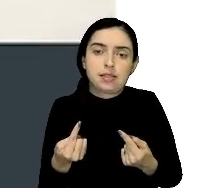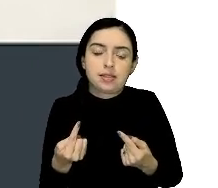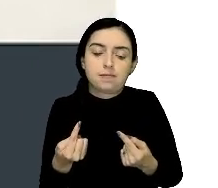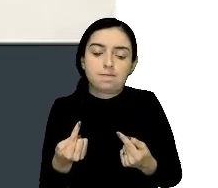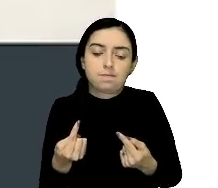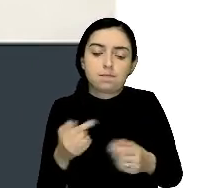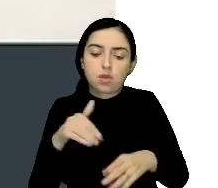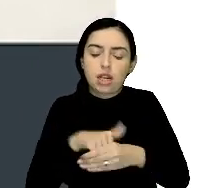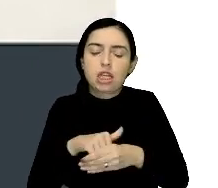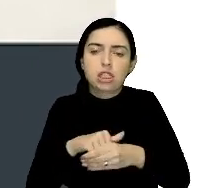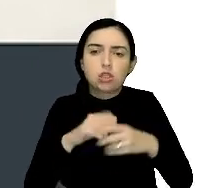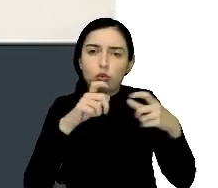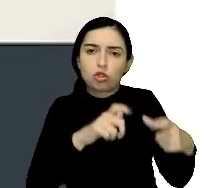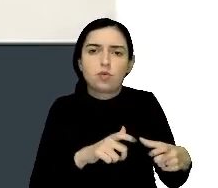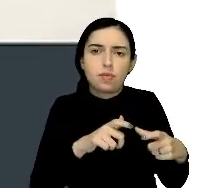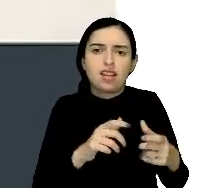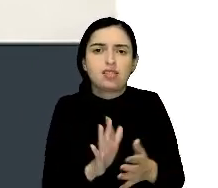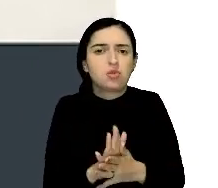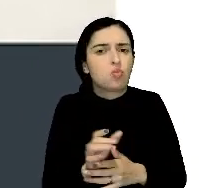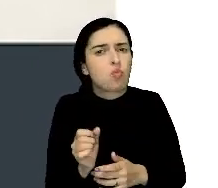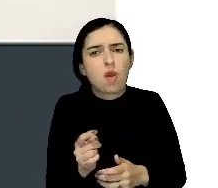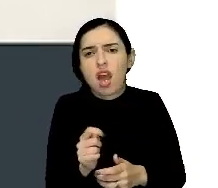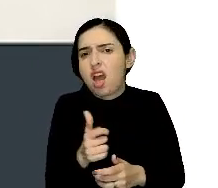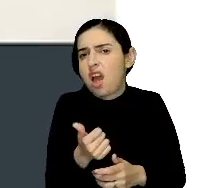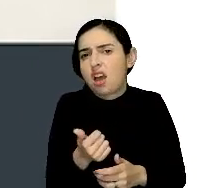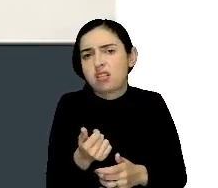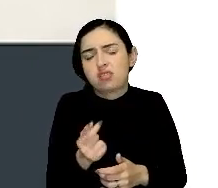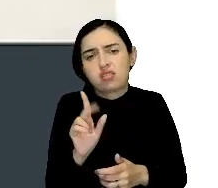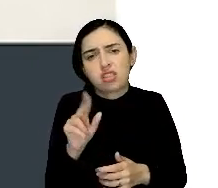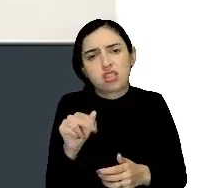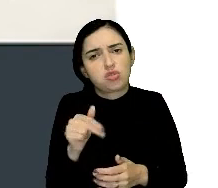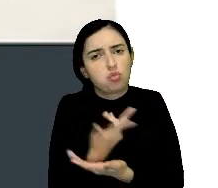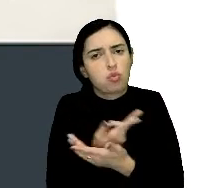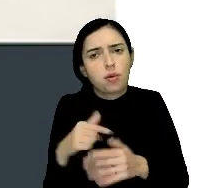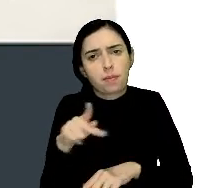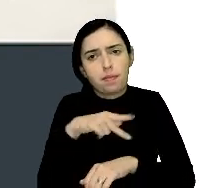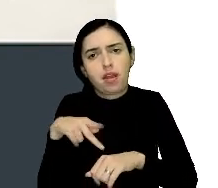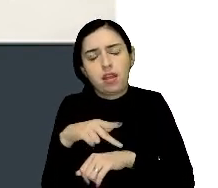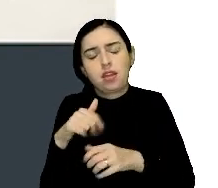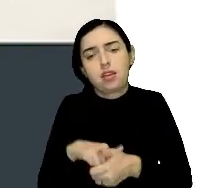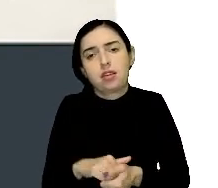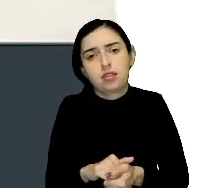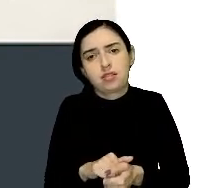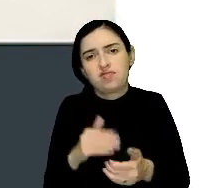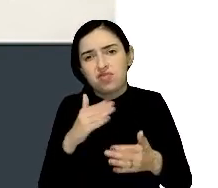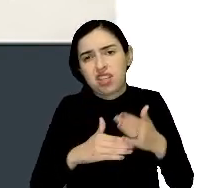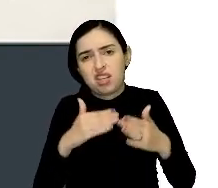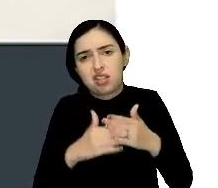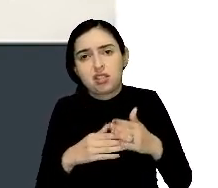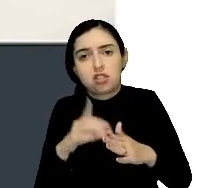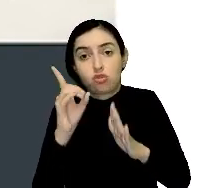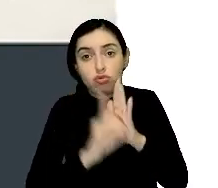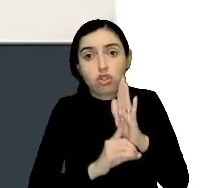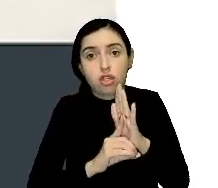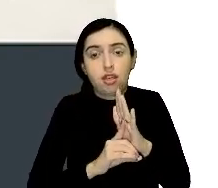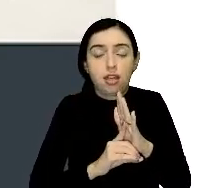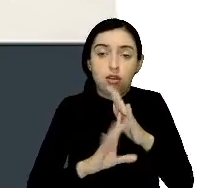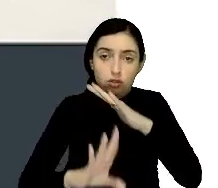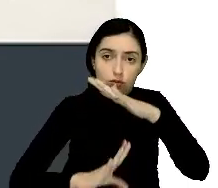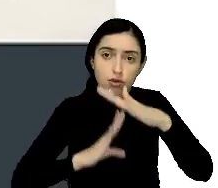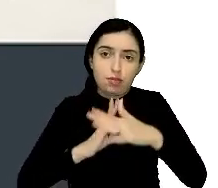eleição local, quase nenhum país do mundo restringe esse direito. E a gente talvez